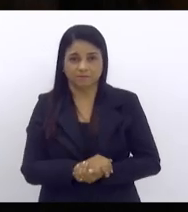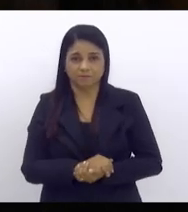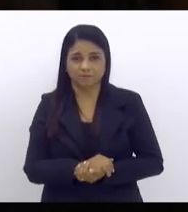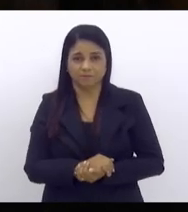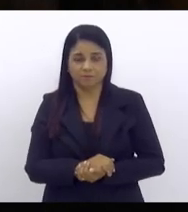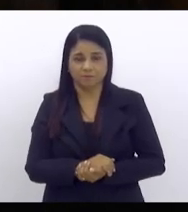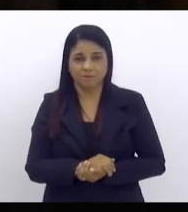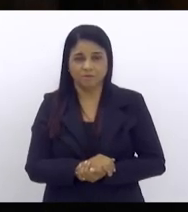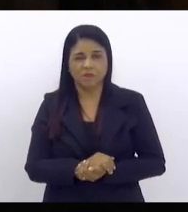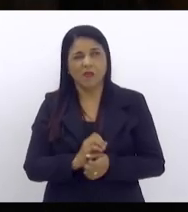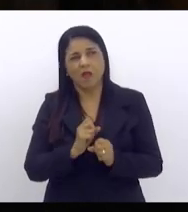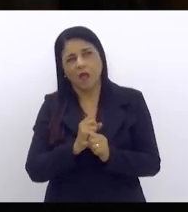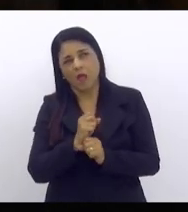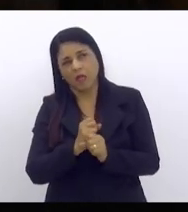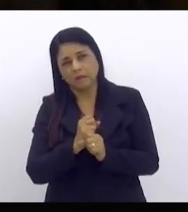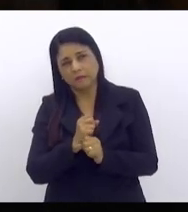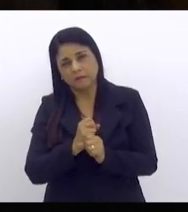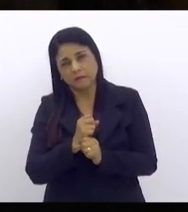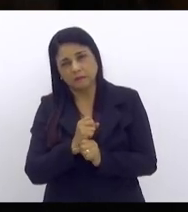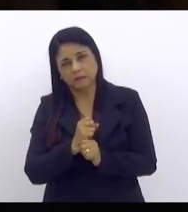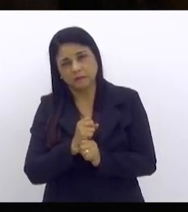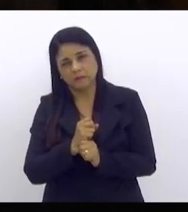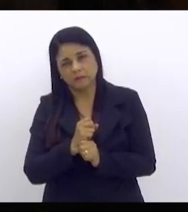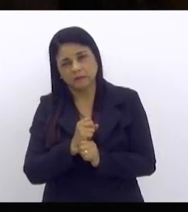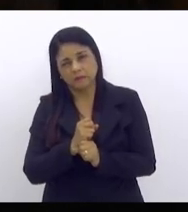no ano de